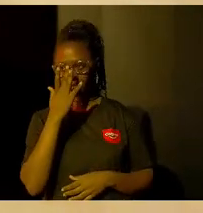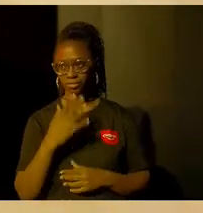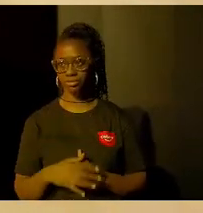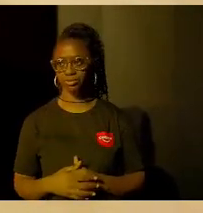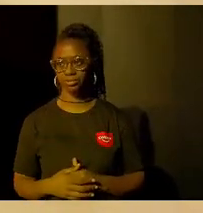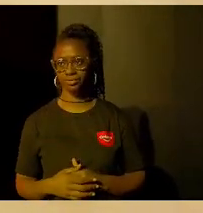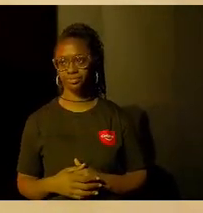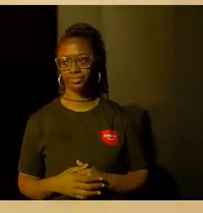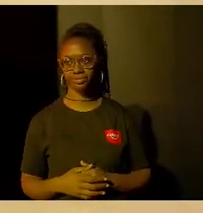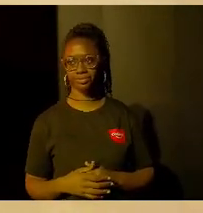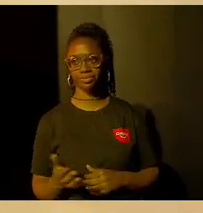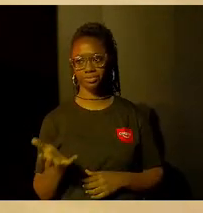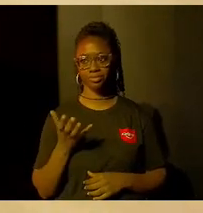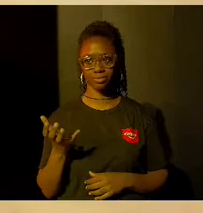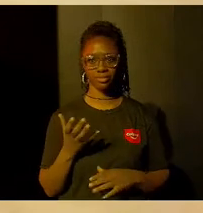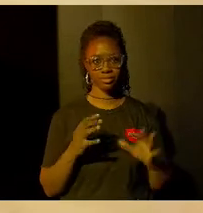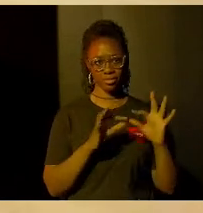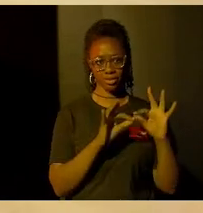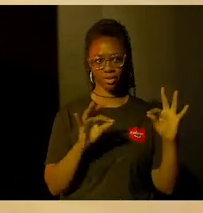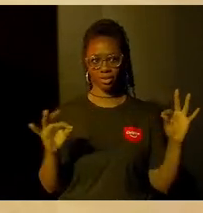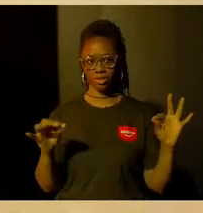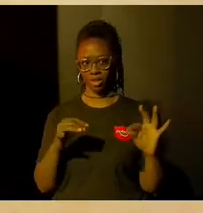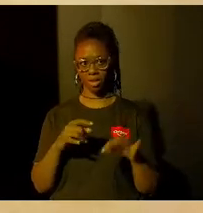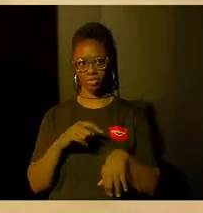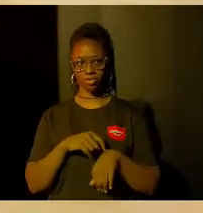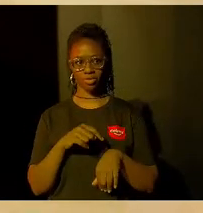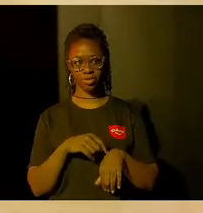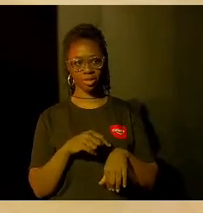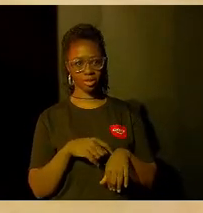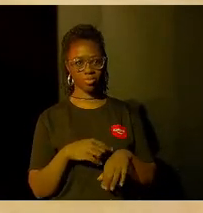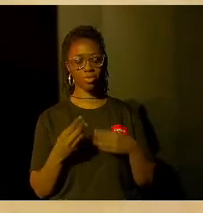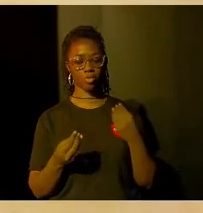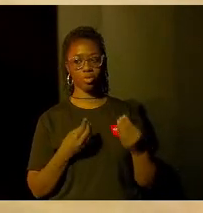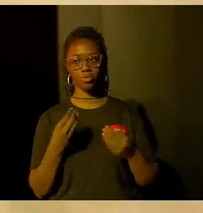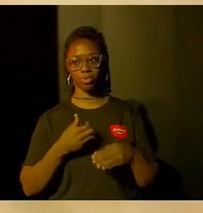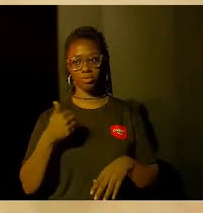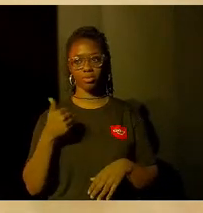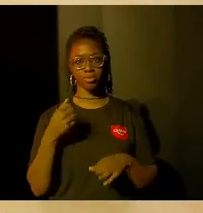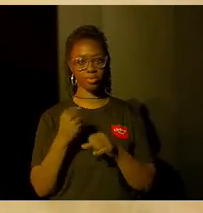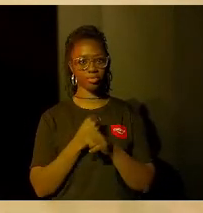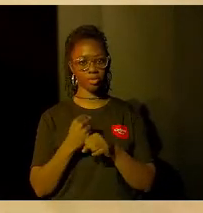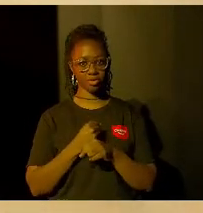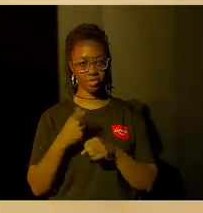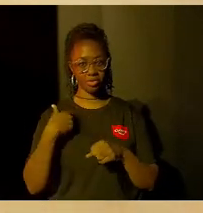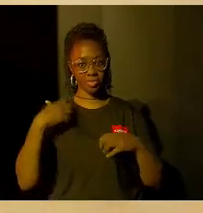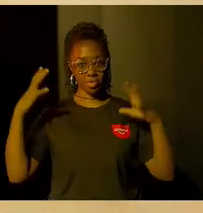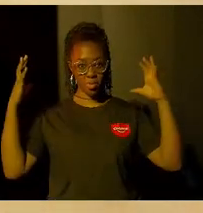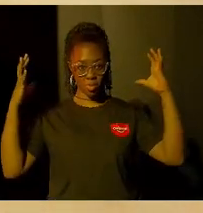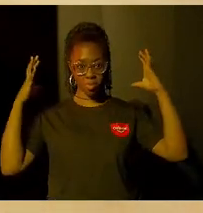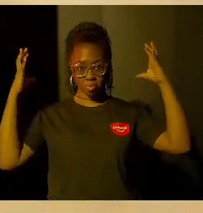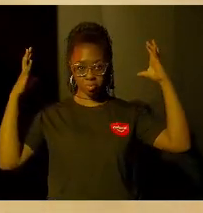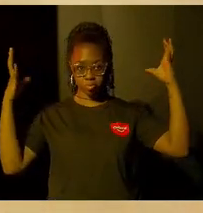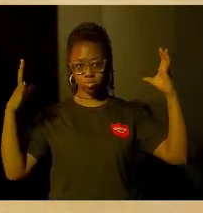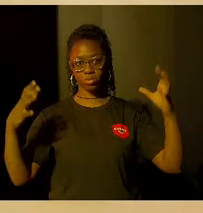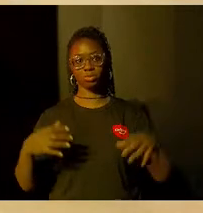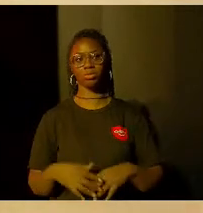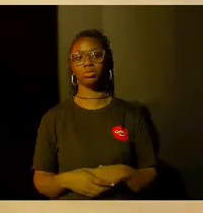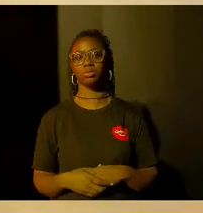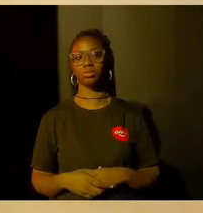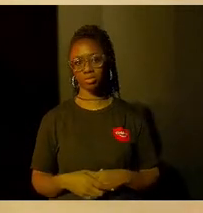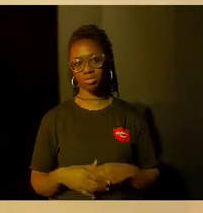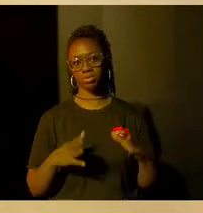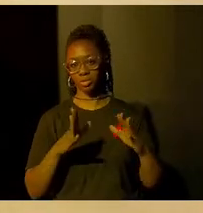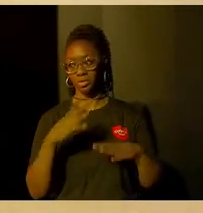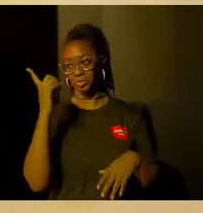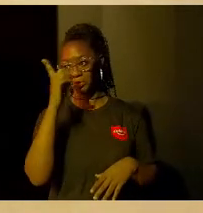fazer uma passagem do tempo com imagens como que era o Cleiton daquele primeiro ano eu era muito cabelo tudo porque o tempo passa na vida dos